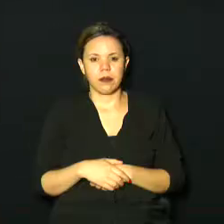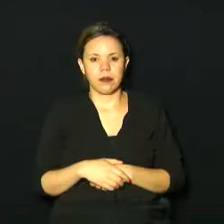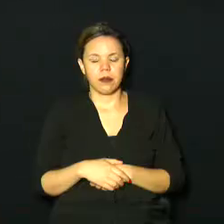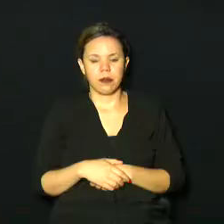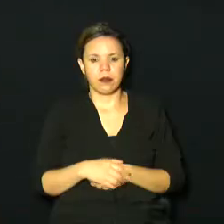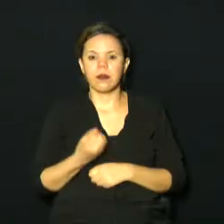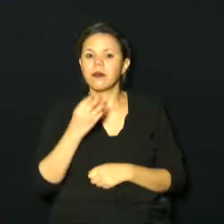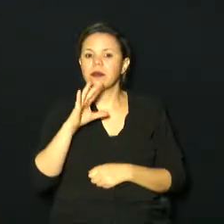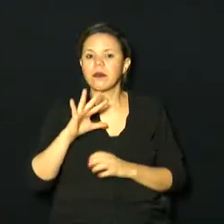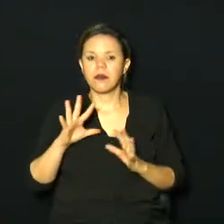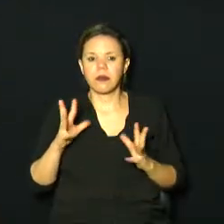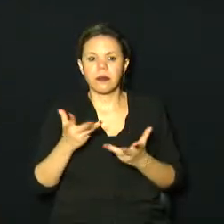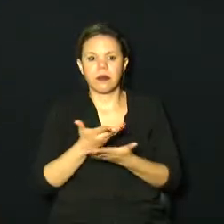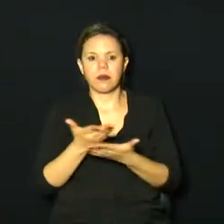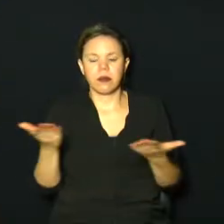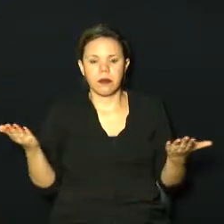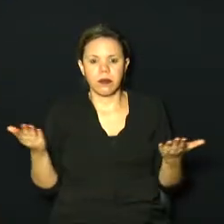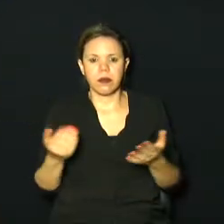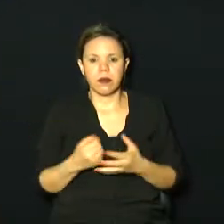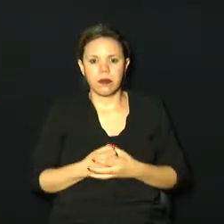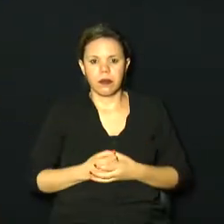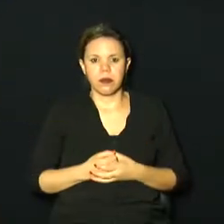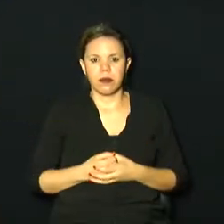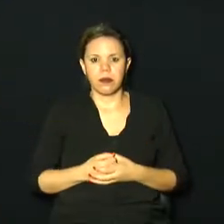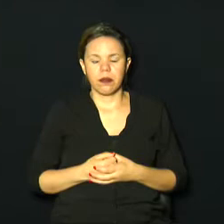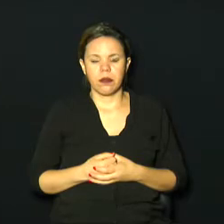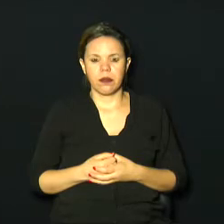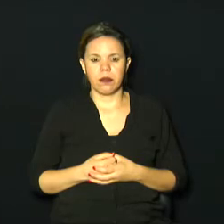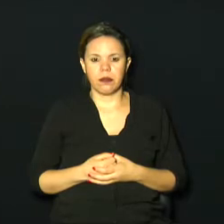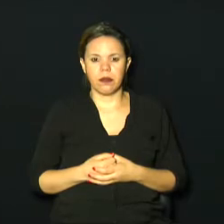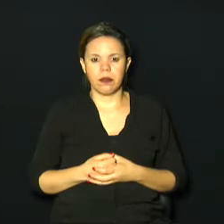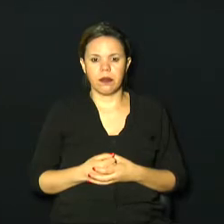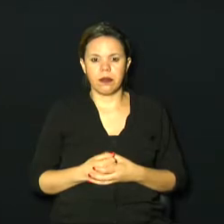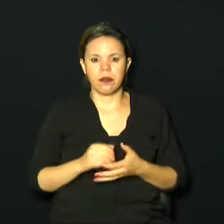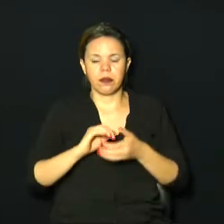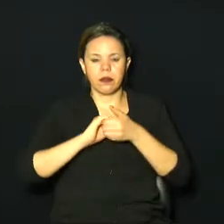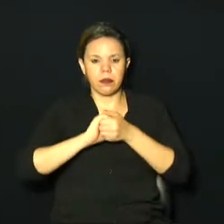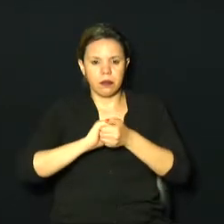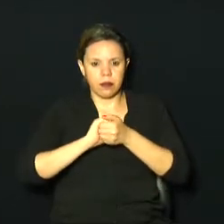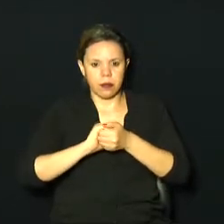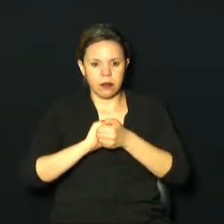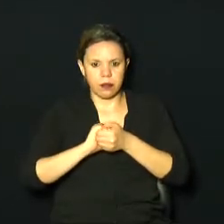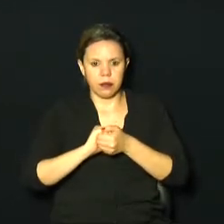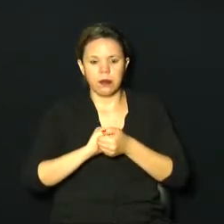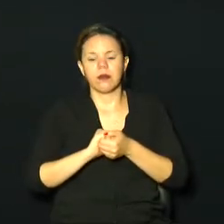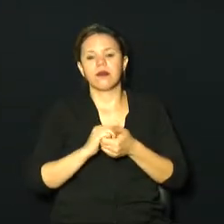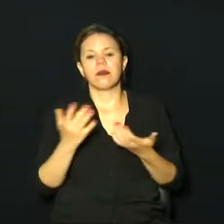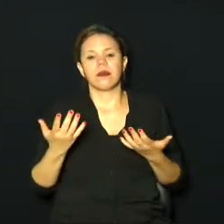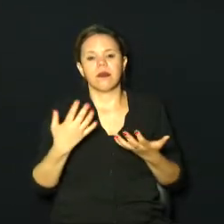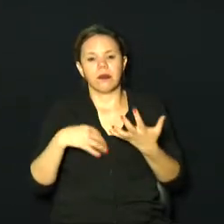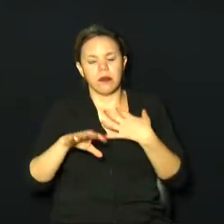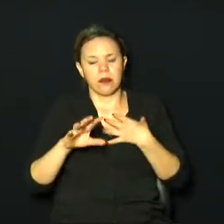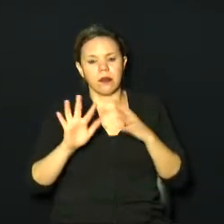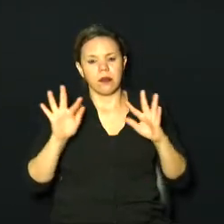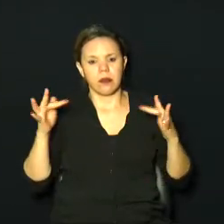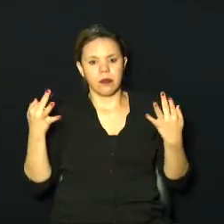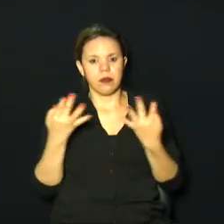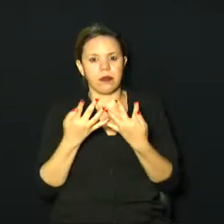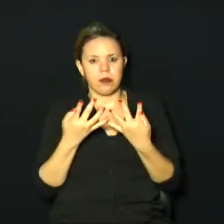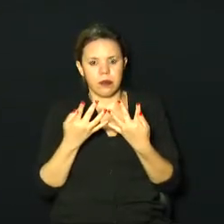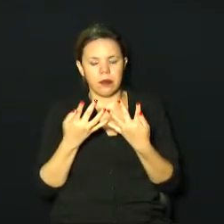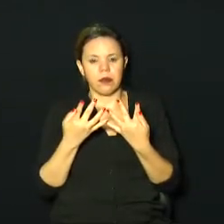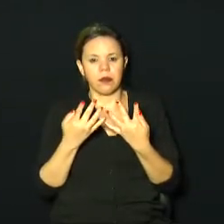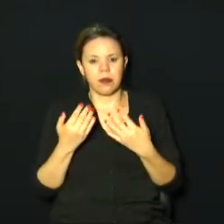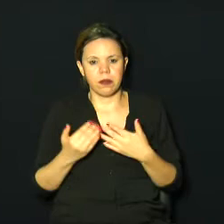Bom, boa tarde a todas e a todos. Saúdo inicialmente em nome das famílias, né,